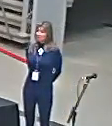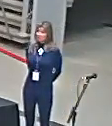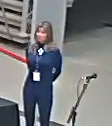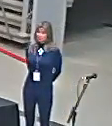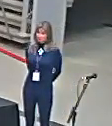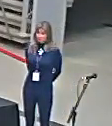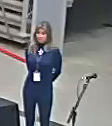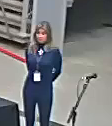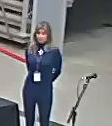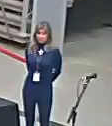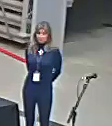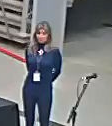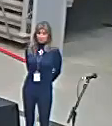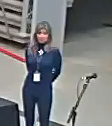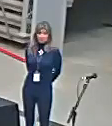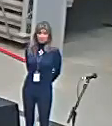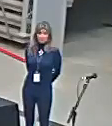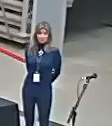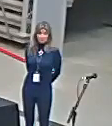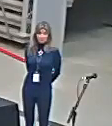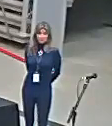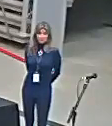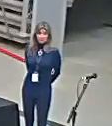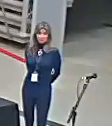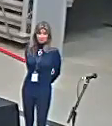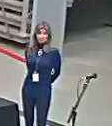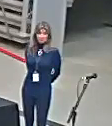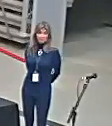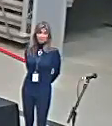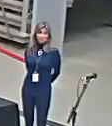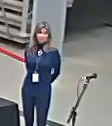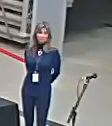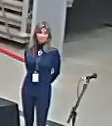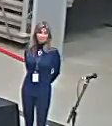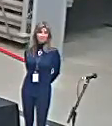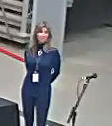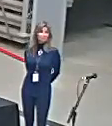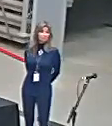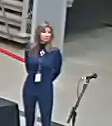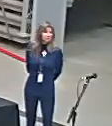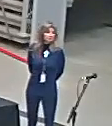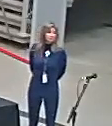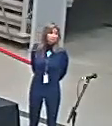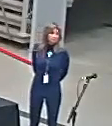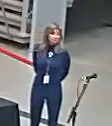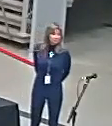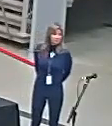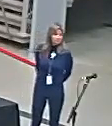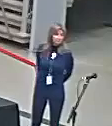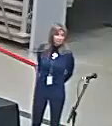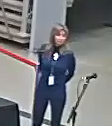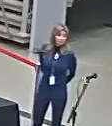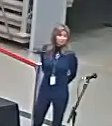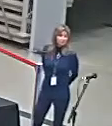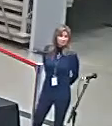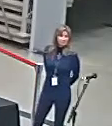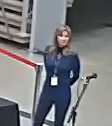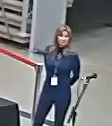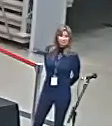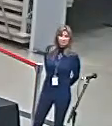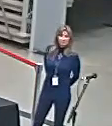sensibilização dos ônibus Por quê eu não tenho problema para subir no